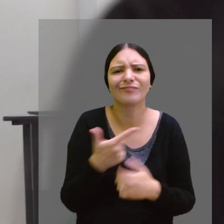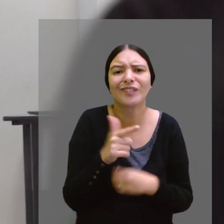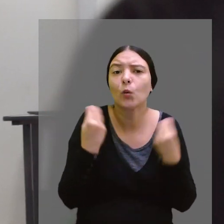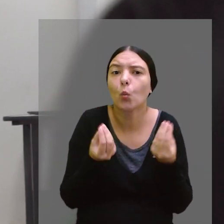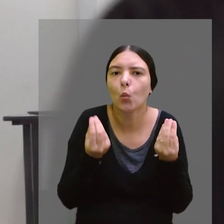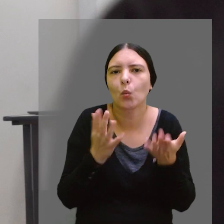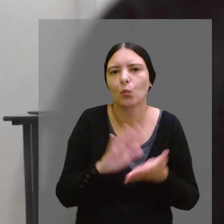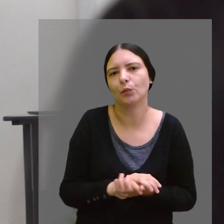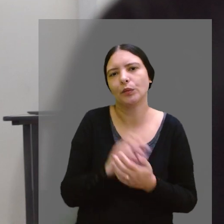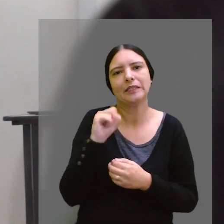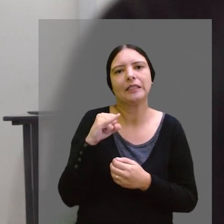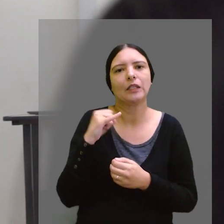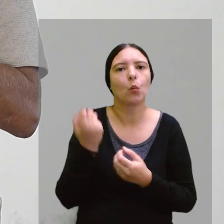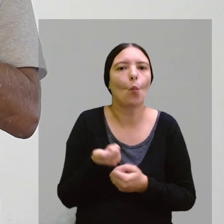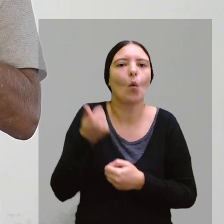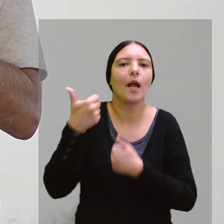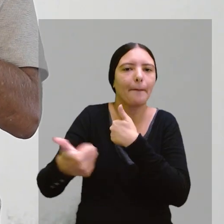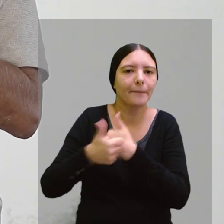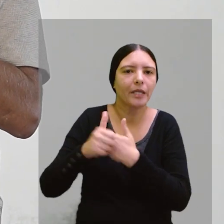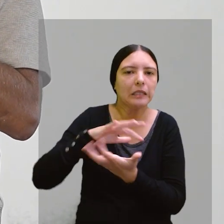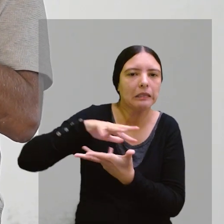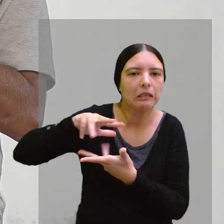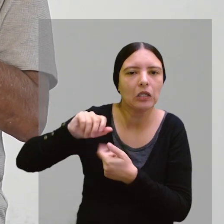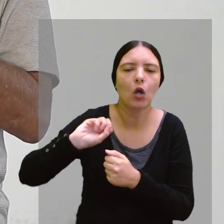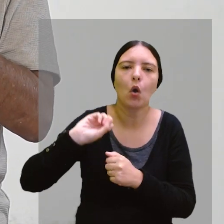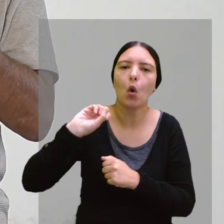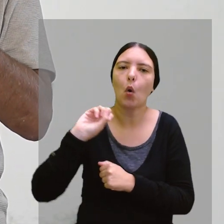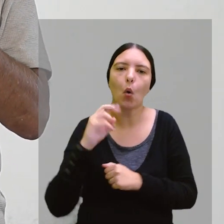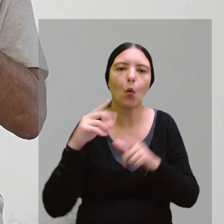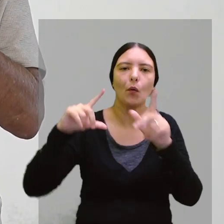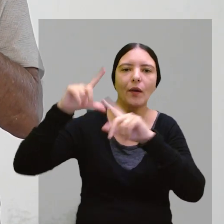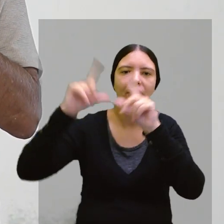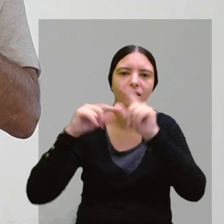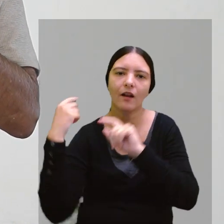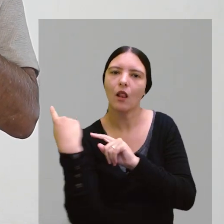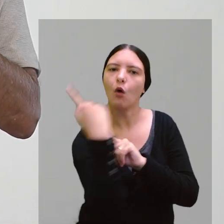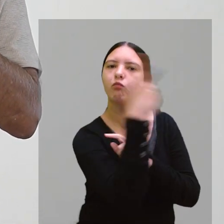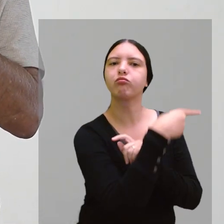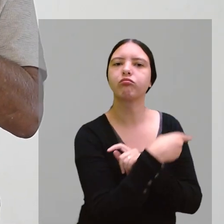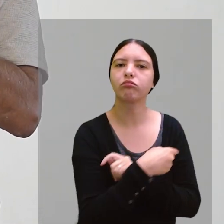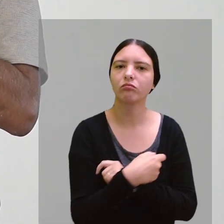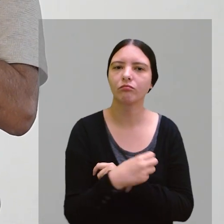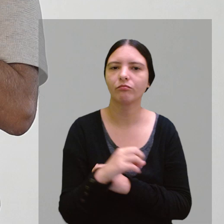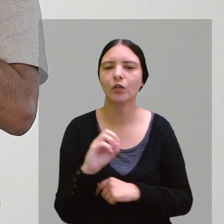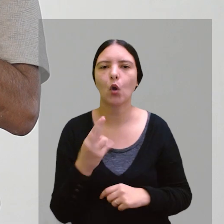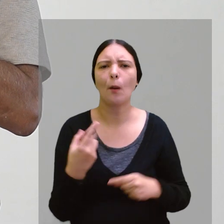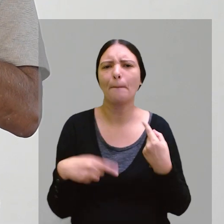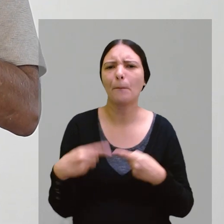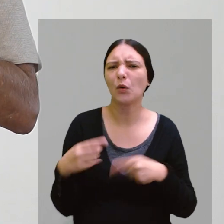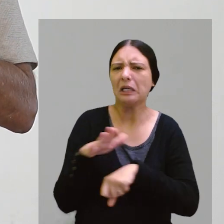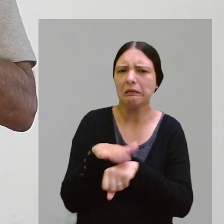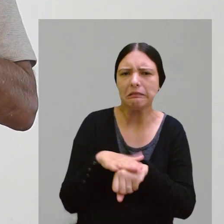para bater na Terra. Ou então que vai passar uma estrela, ou que um político tal fez isso ou